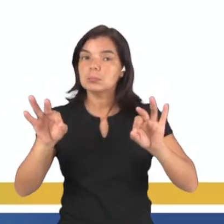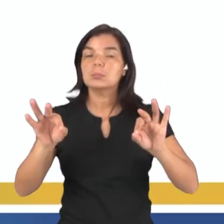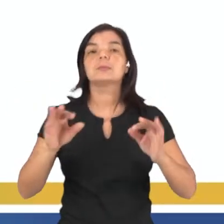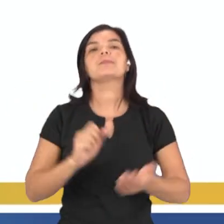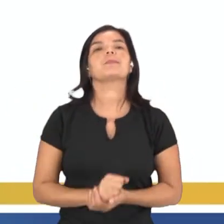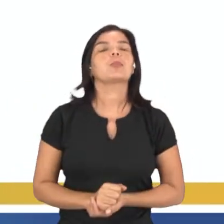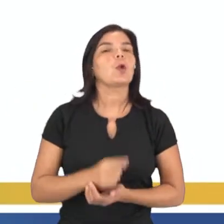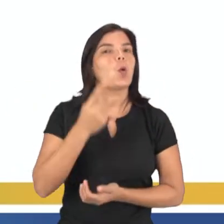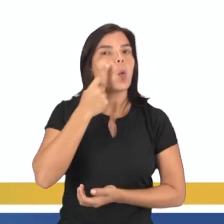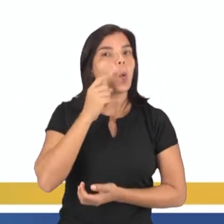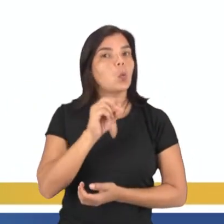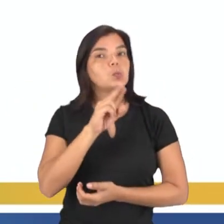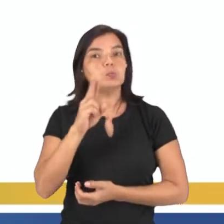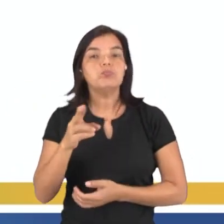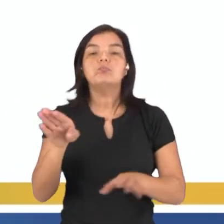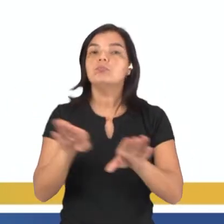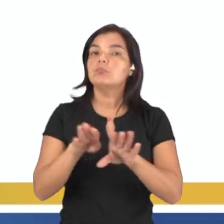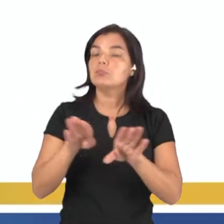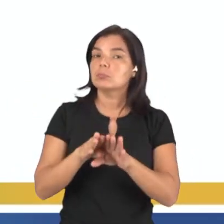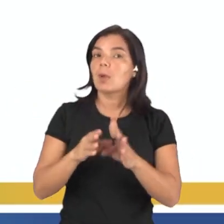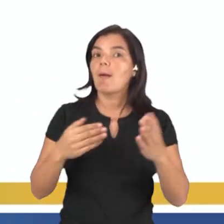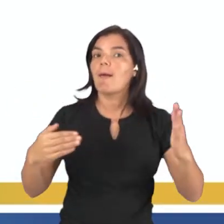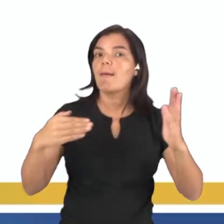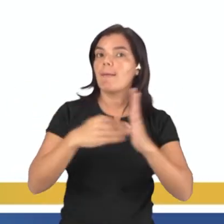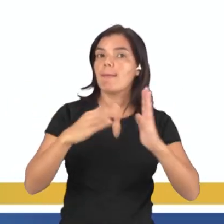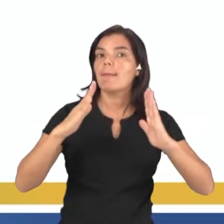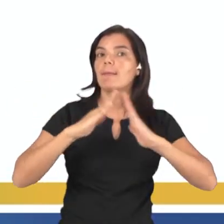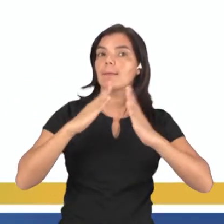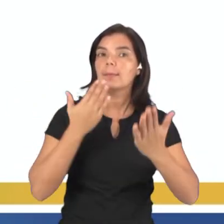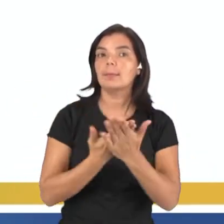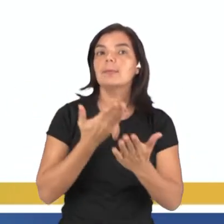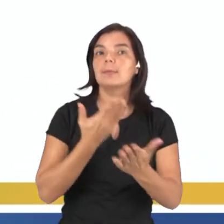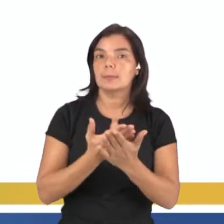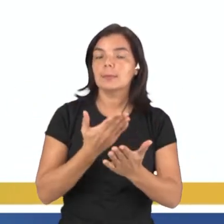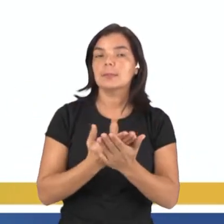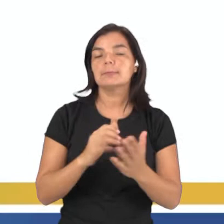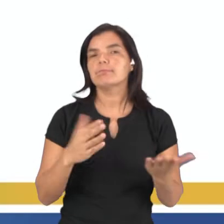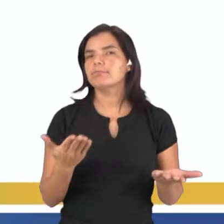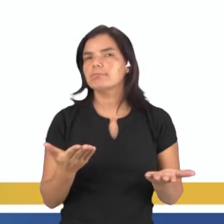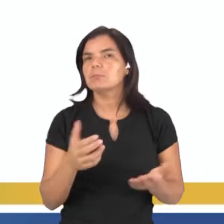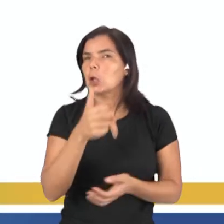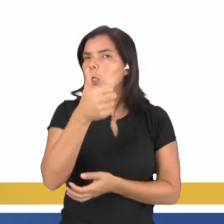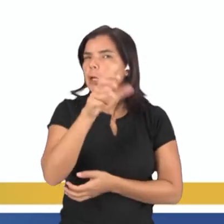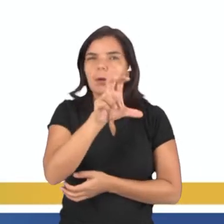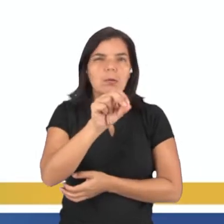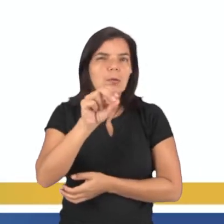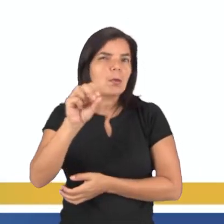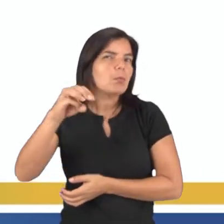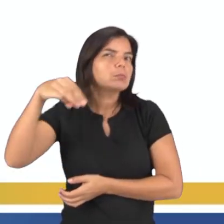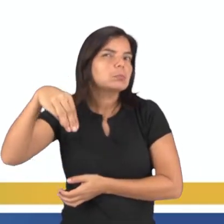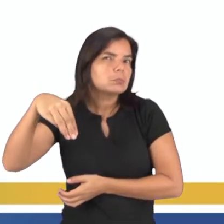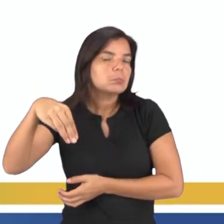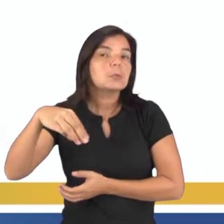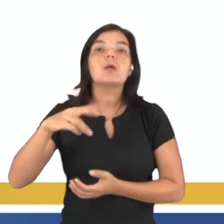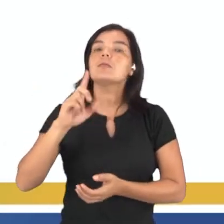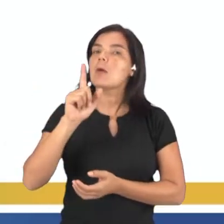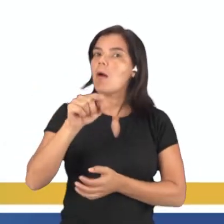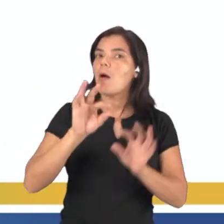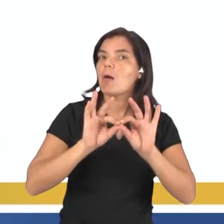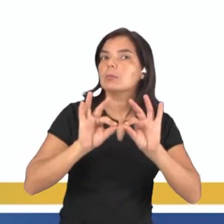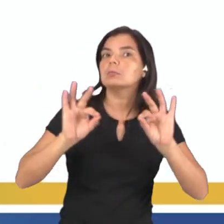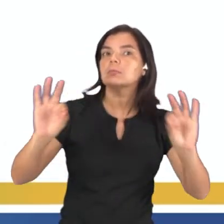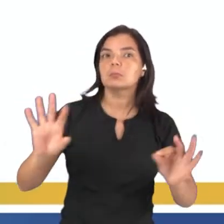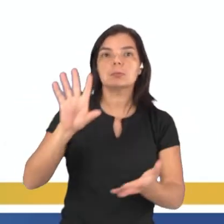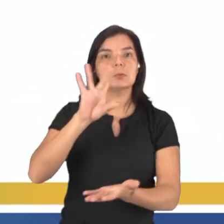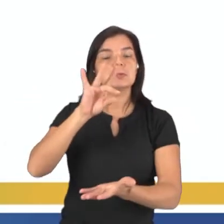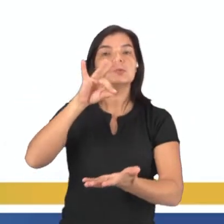isso. Ou você pode muito bem dizer, para ir até a escola, são 500 metros. Então isso é a